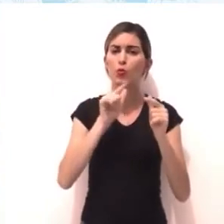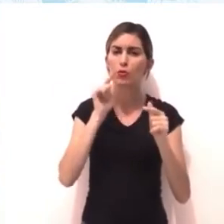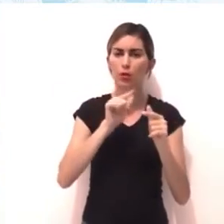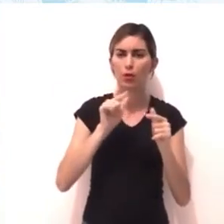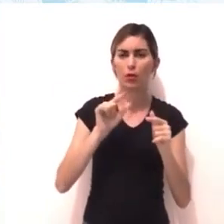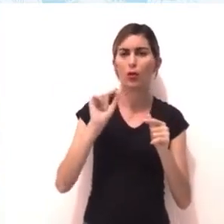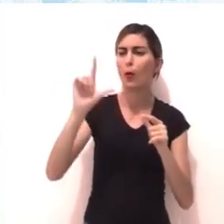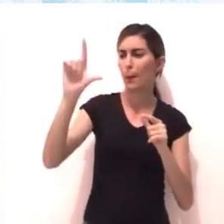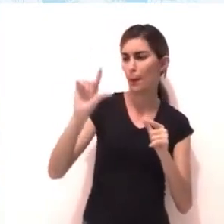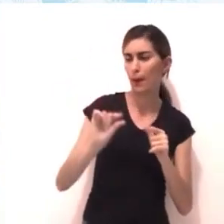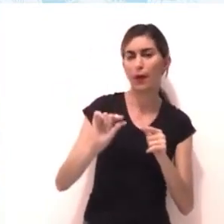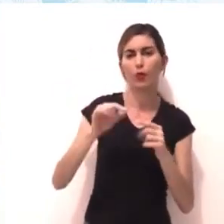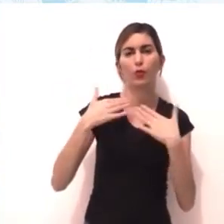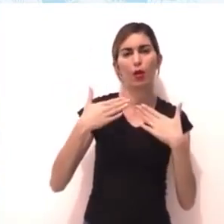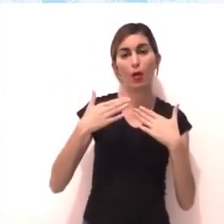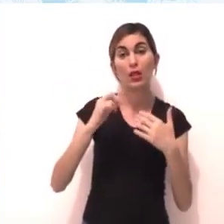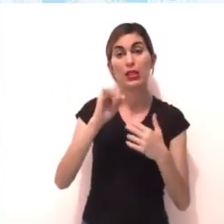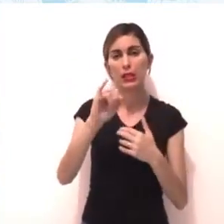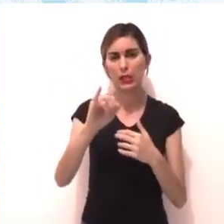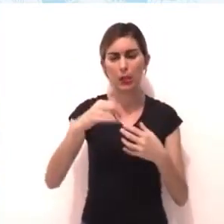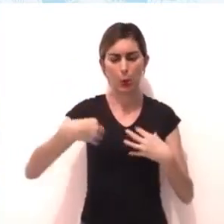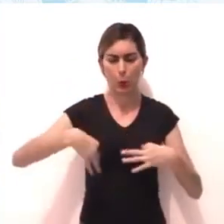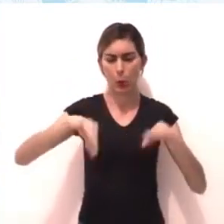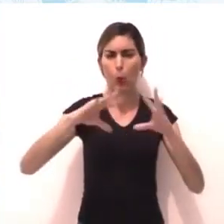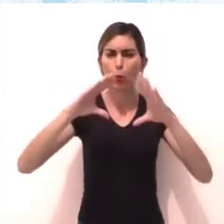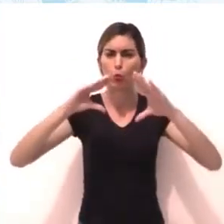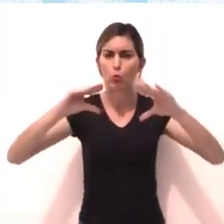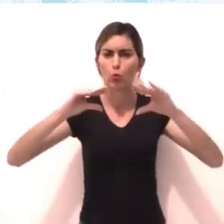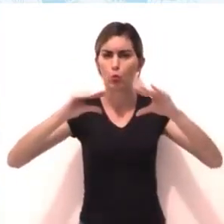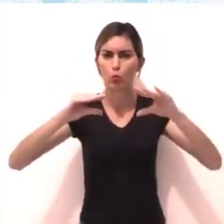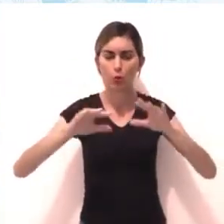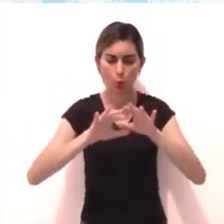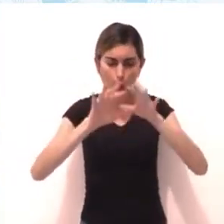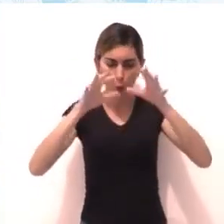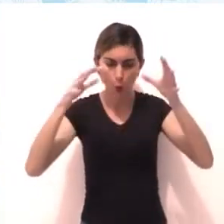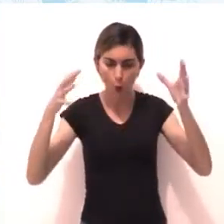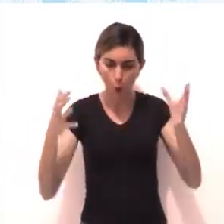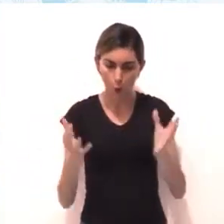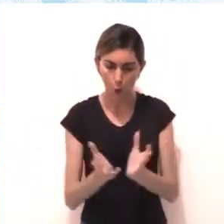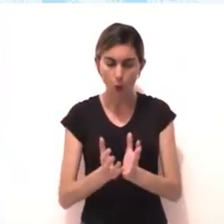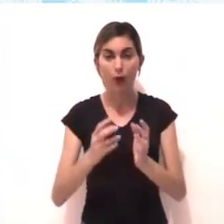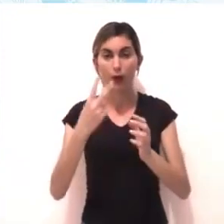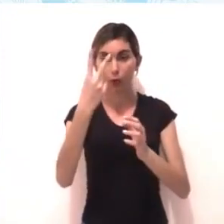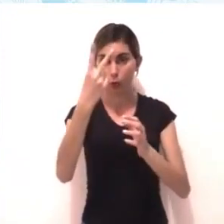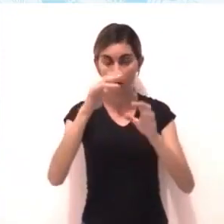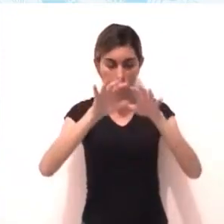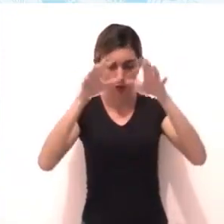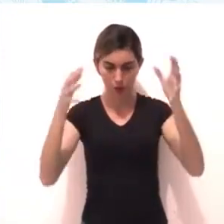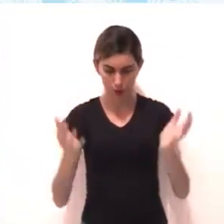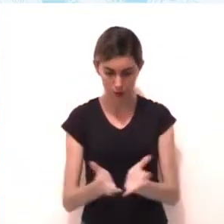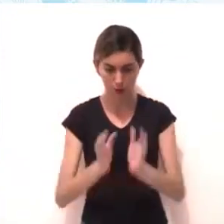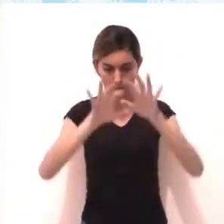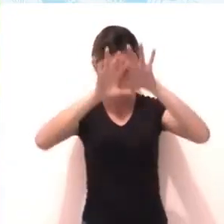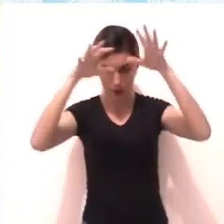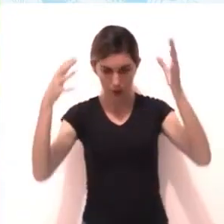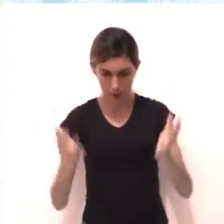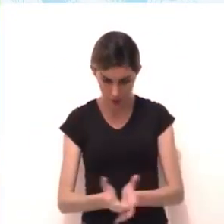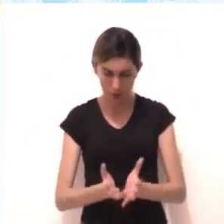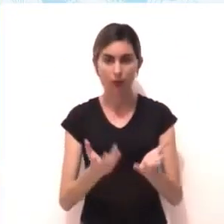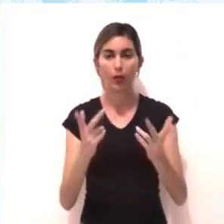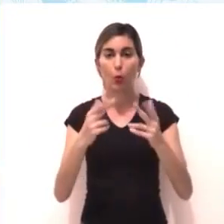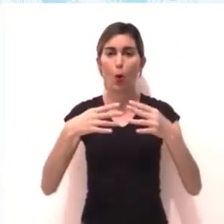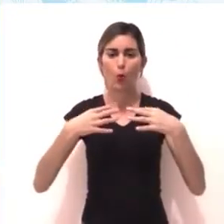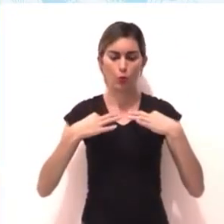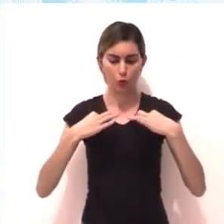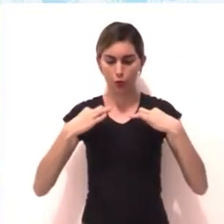reter menos calor. Agora, se eu pego um cobertor bem grosso, que representaria o outro lado da